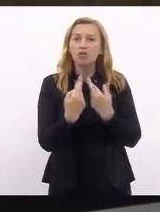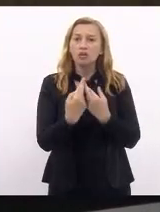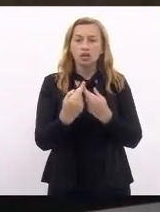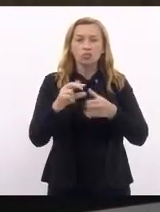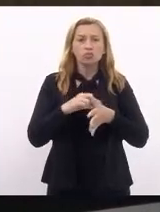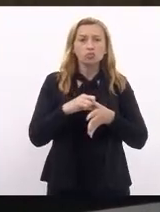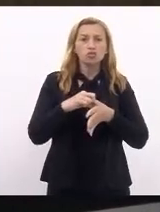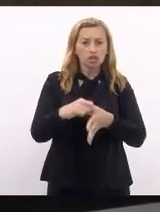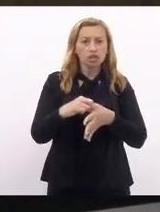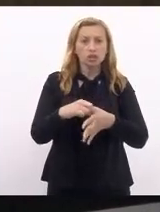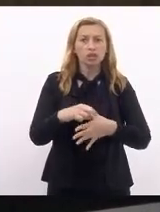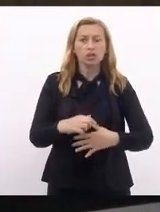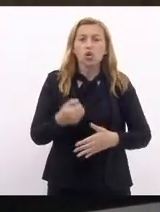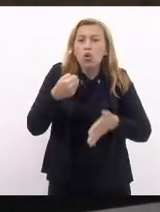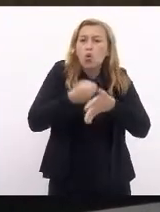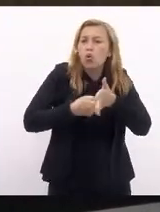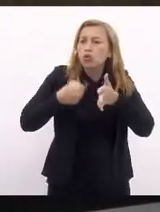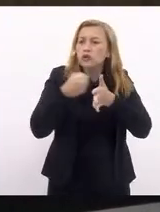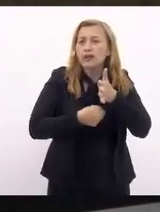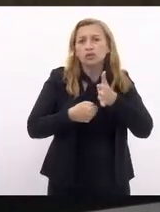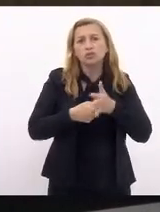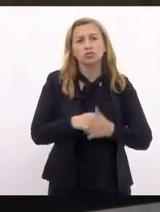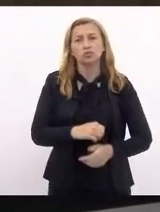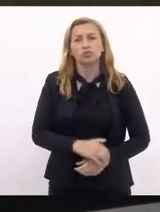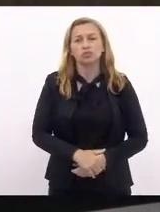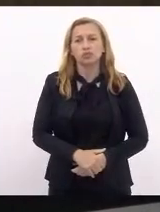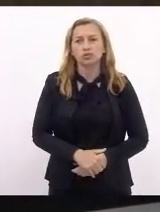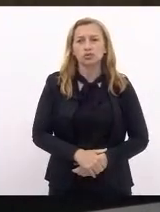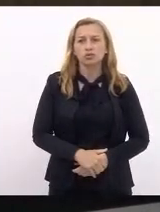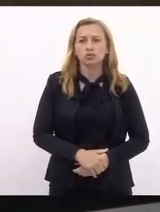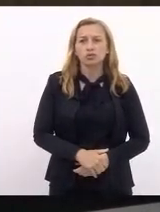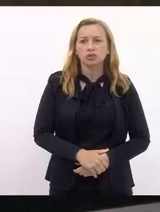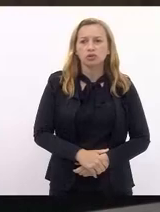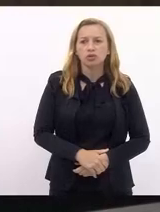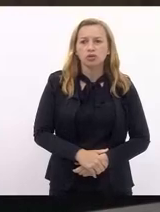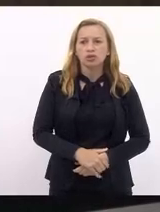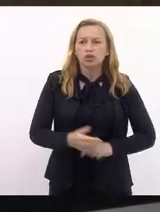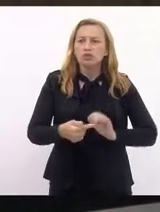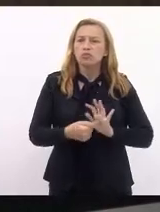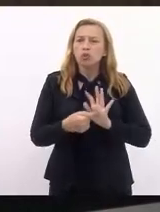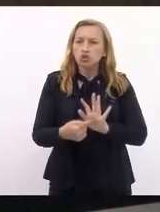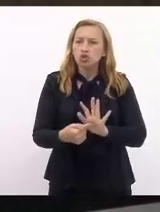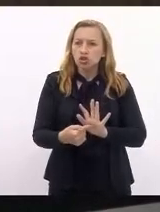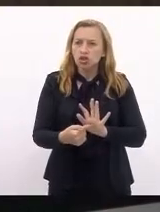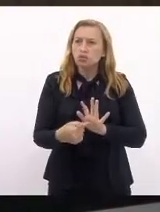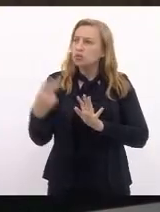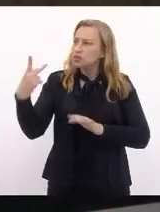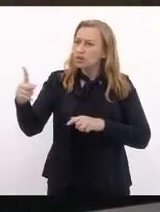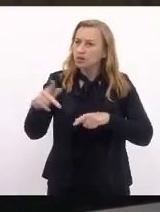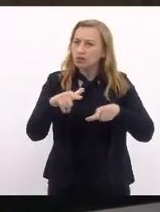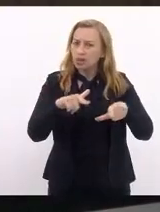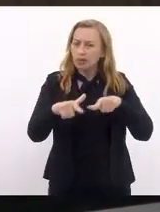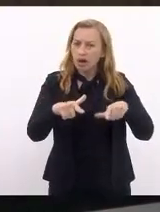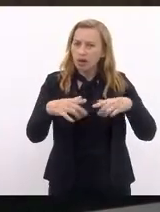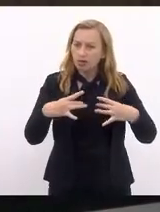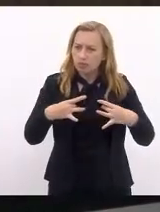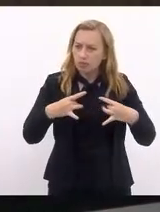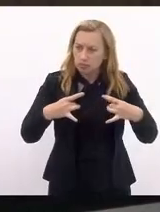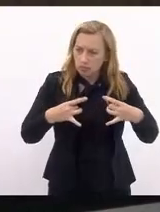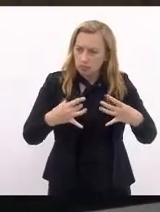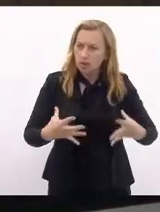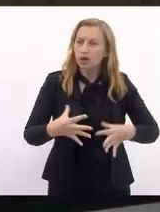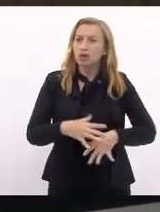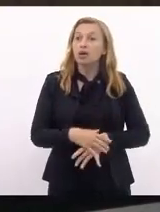líderes lutando e colocando o seu cargo inclusive à disposição